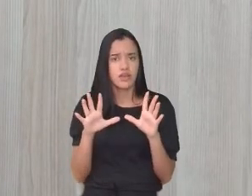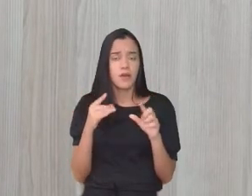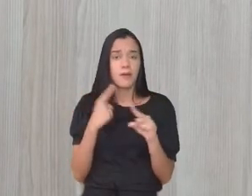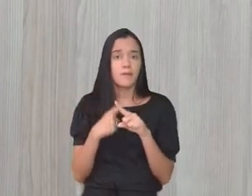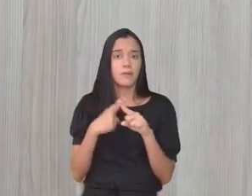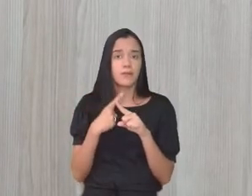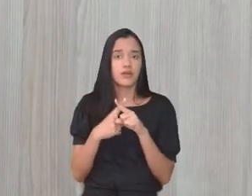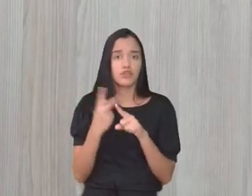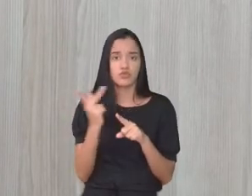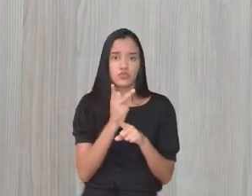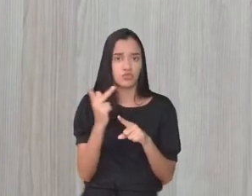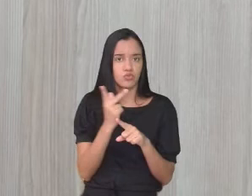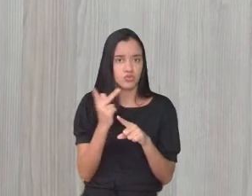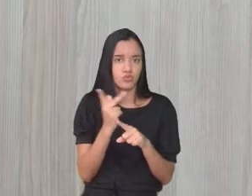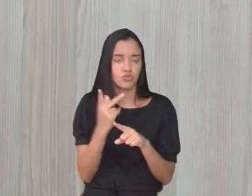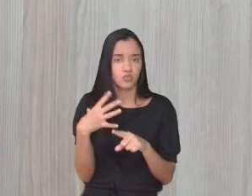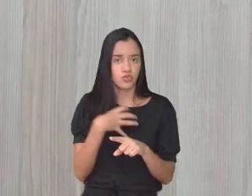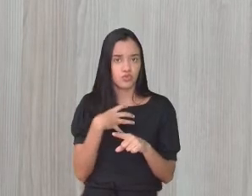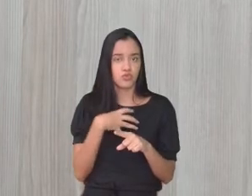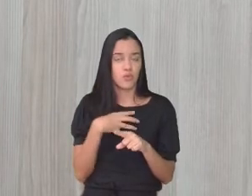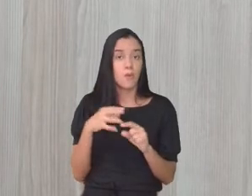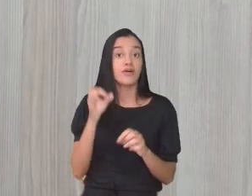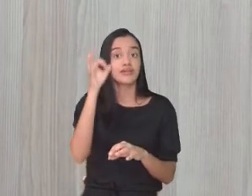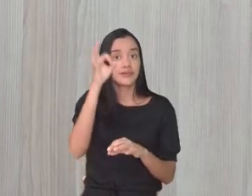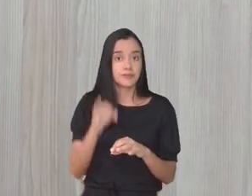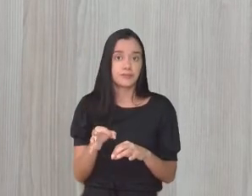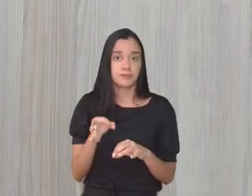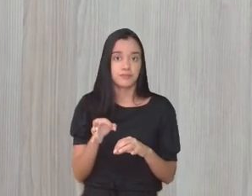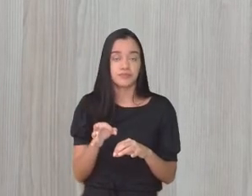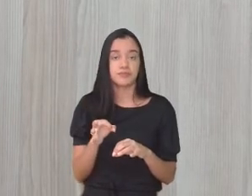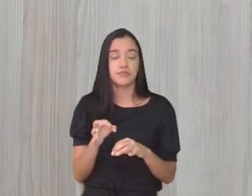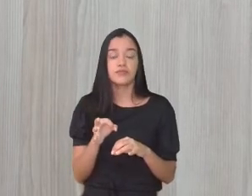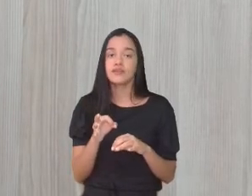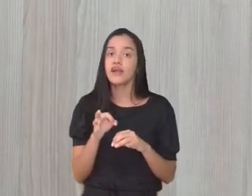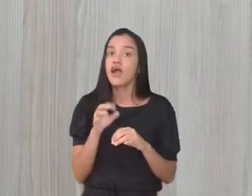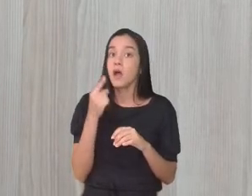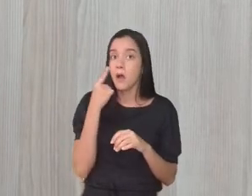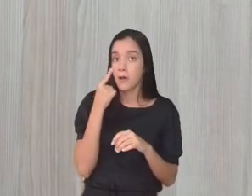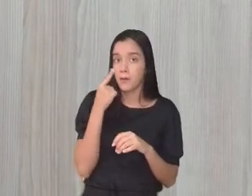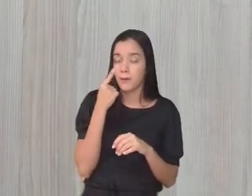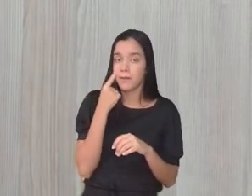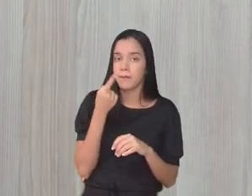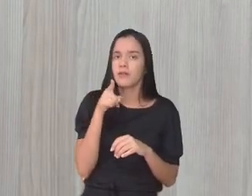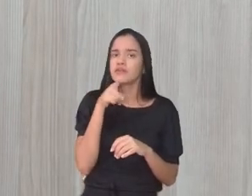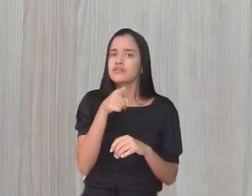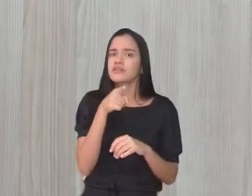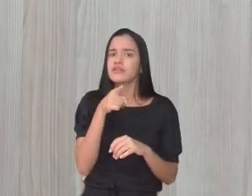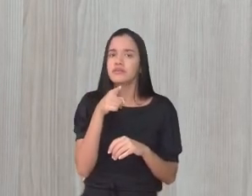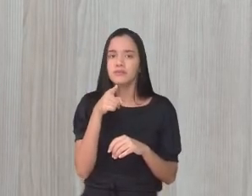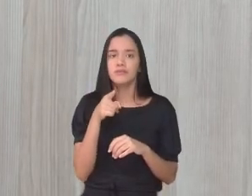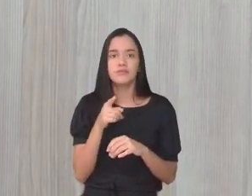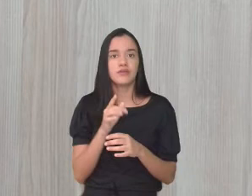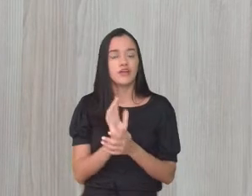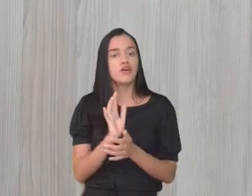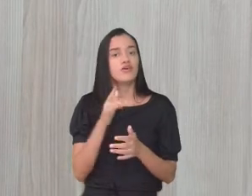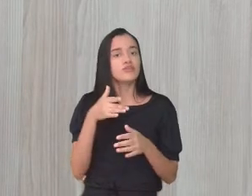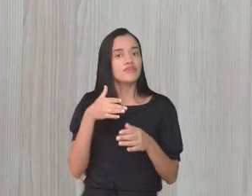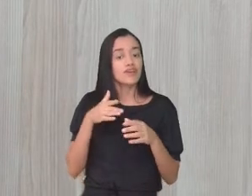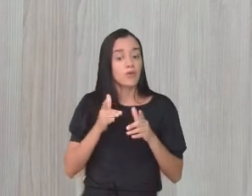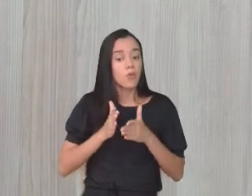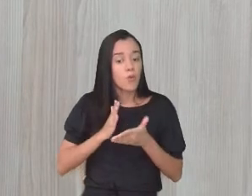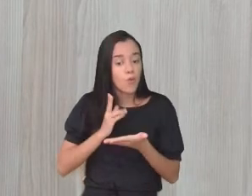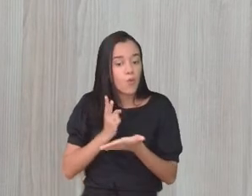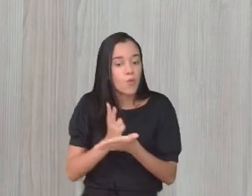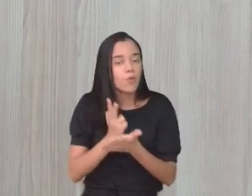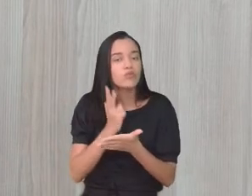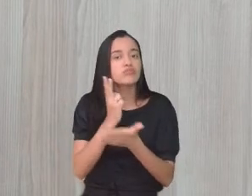dois jeitos vai levar ao mesmo resultado e está certo. E o seguinte, você vai passar para a fase seguinte